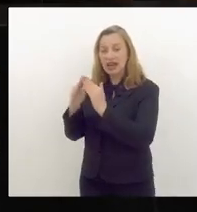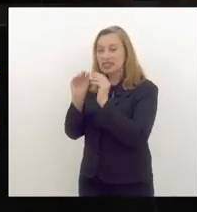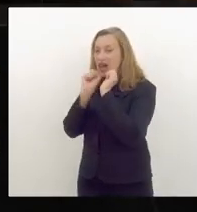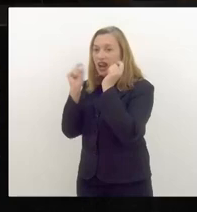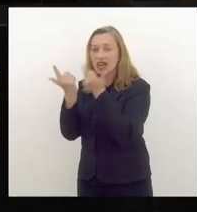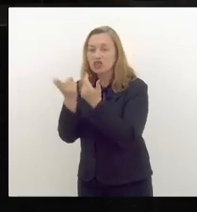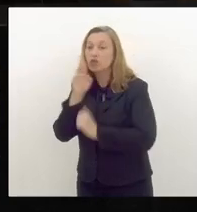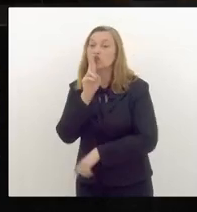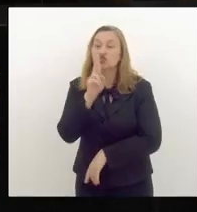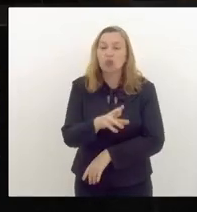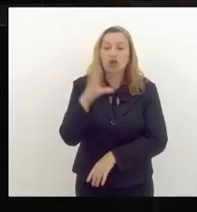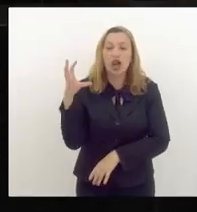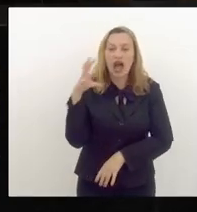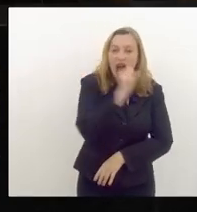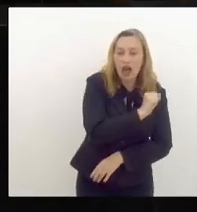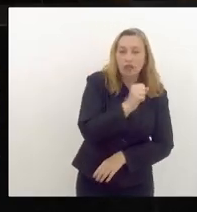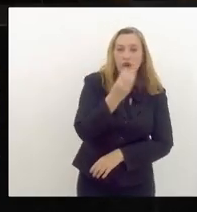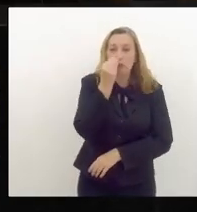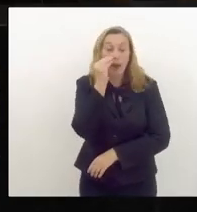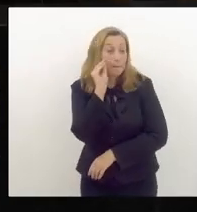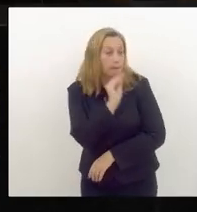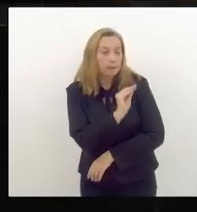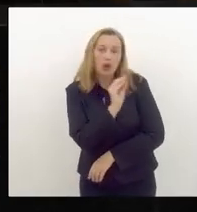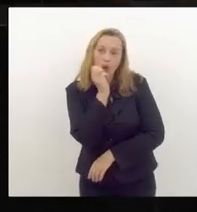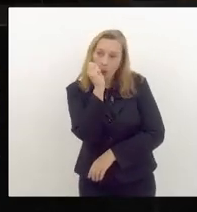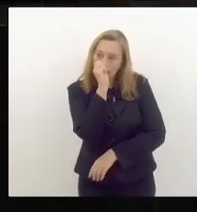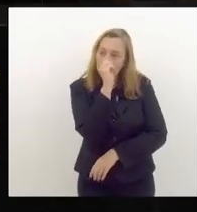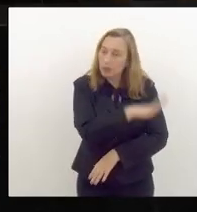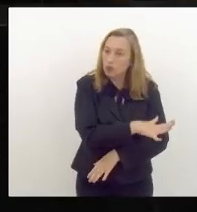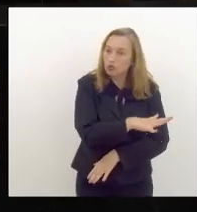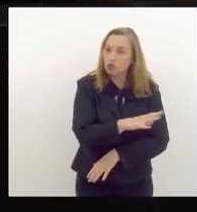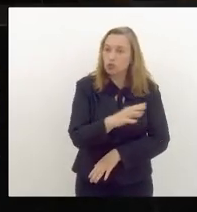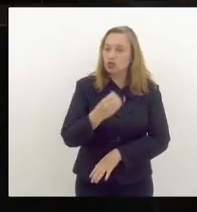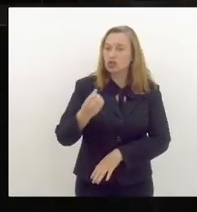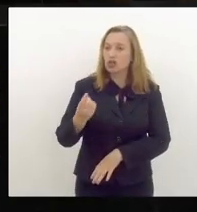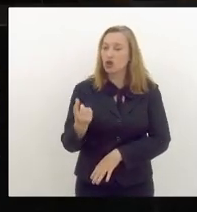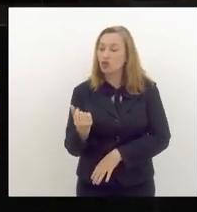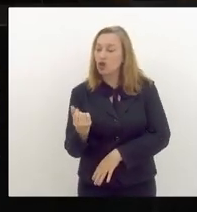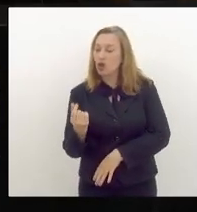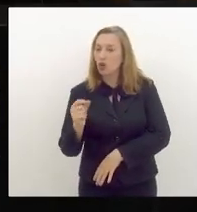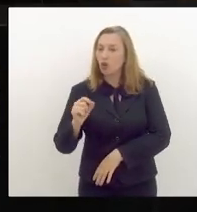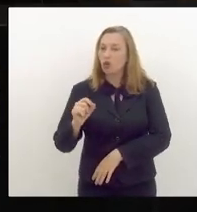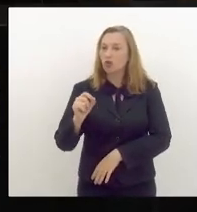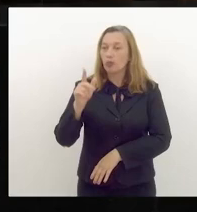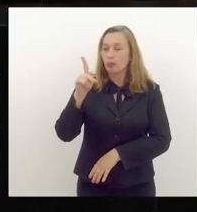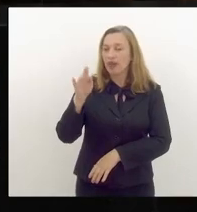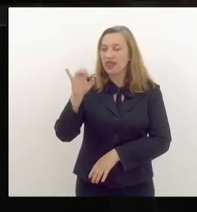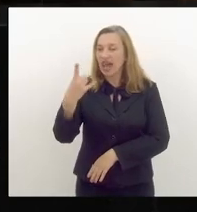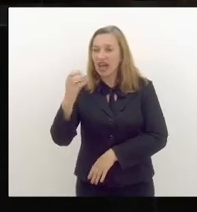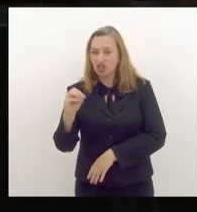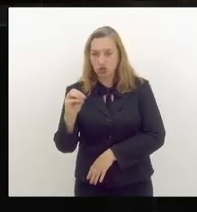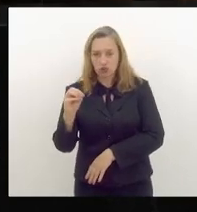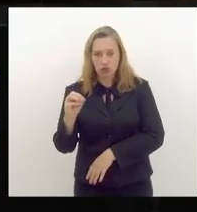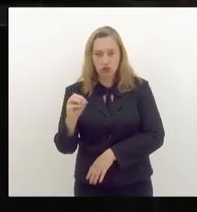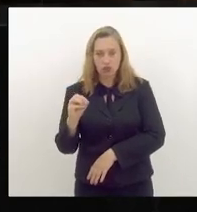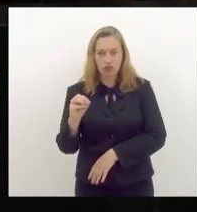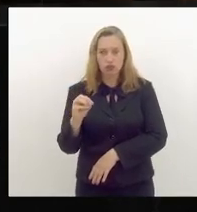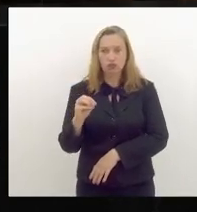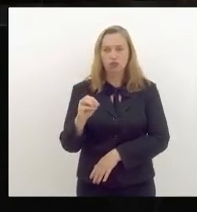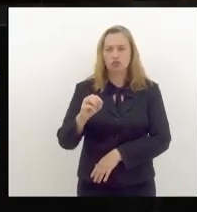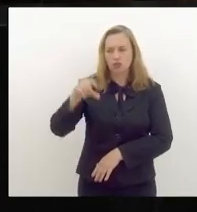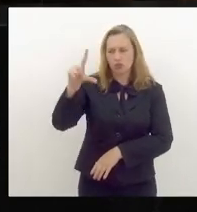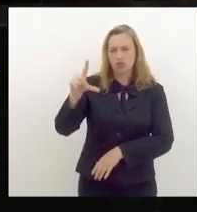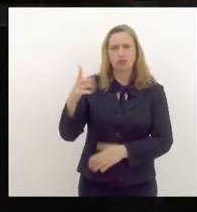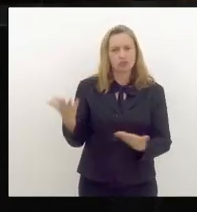imediata preci absurdo que o aumento do pedágio da Via Lagos e da CCR rota